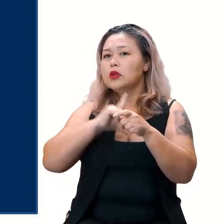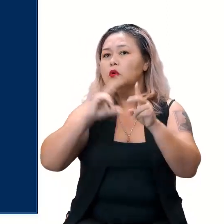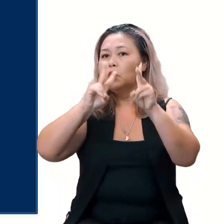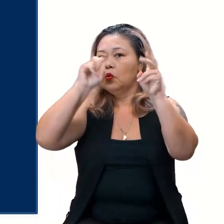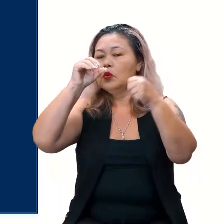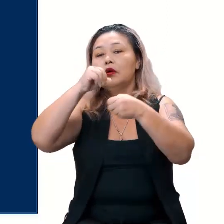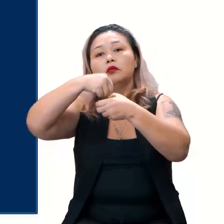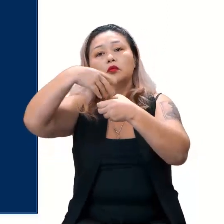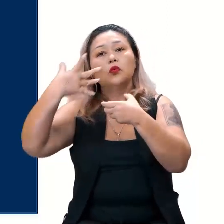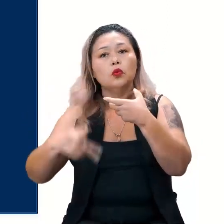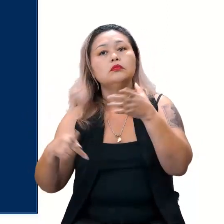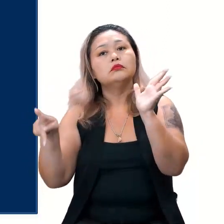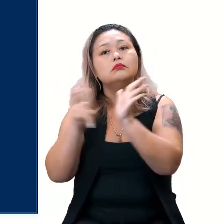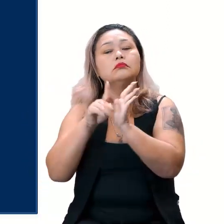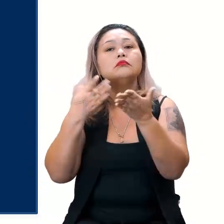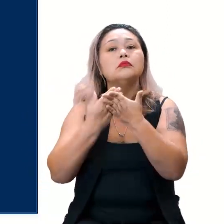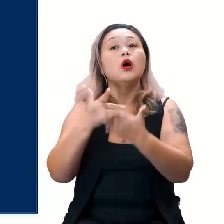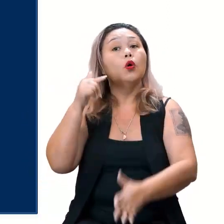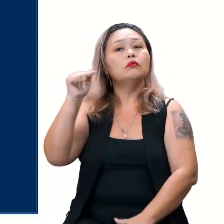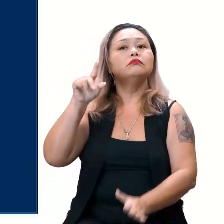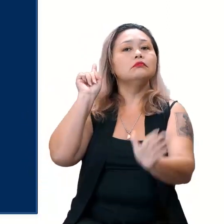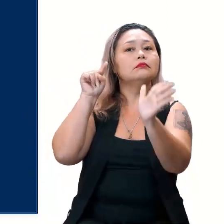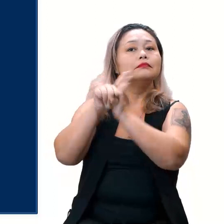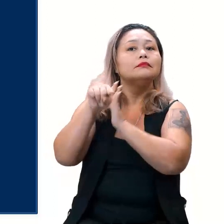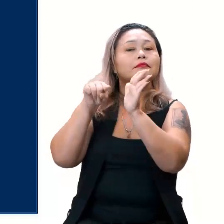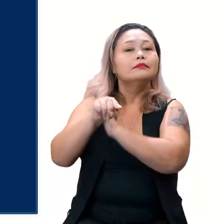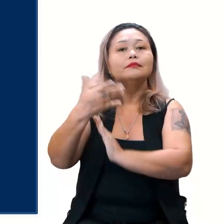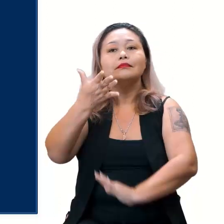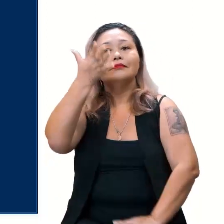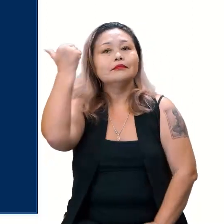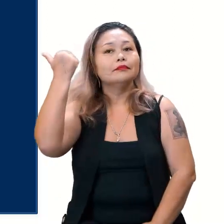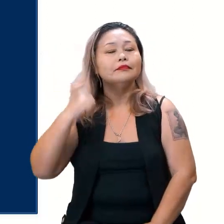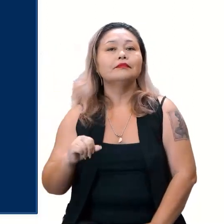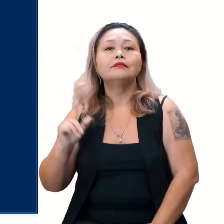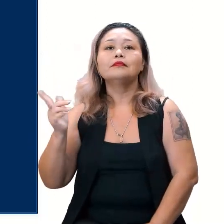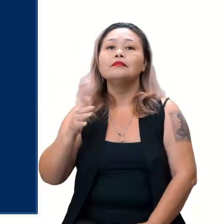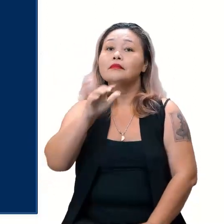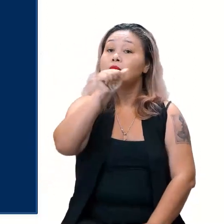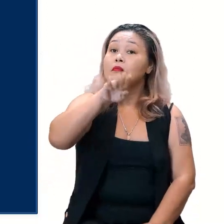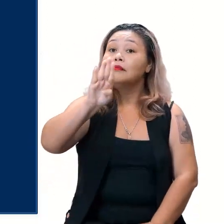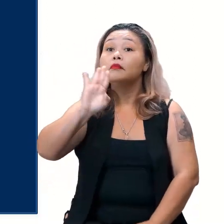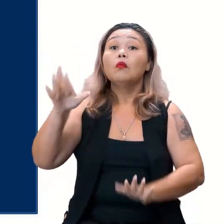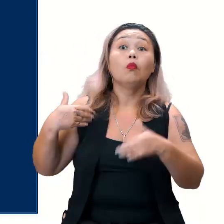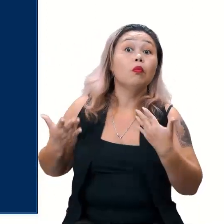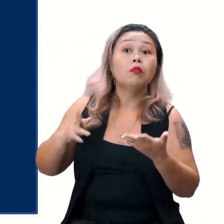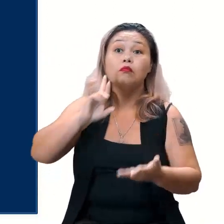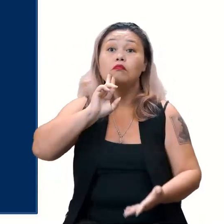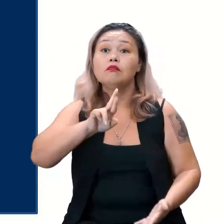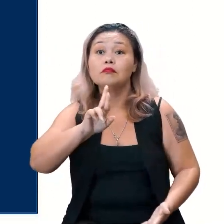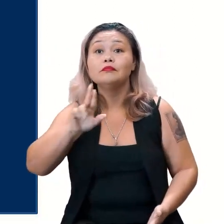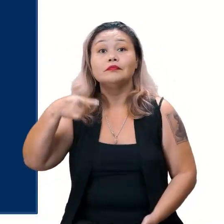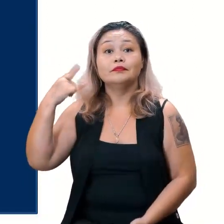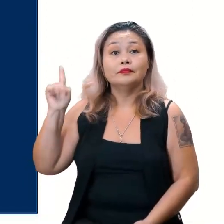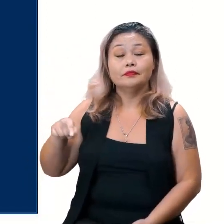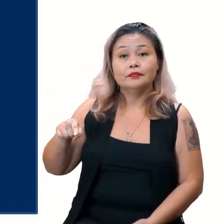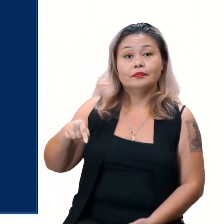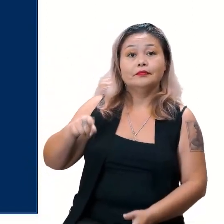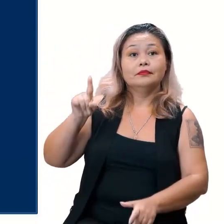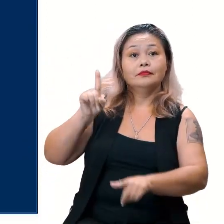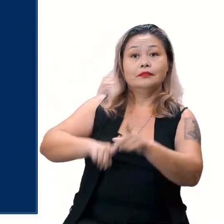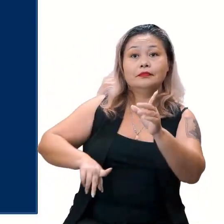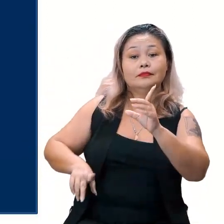da aula, mas hoje foram 7 perguntas. Vamos lá então? Quem é o A e quem é o B? Resposta correta? Letra